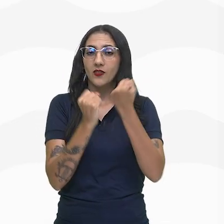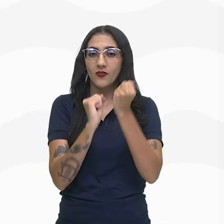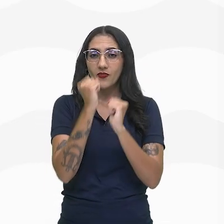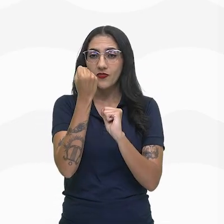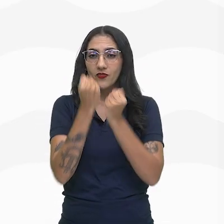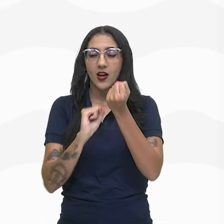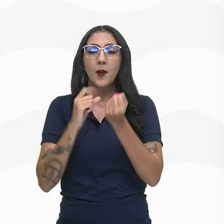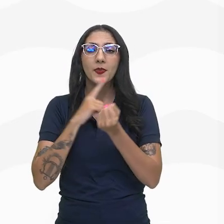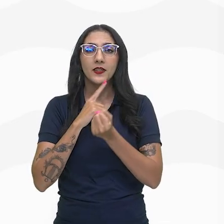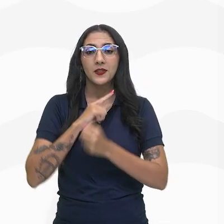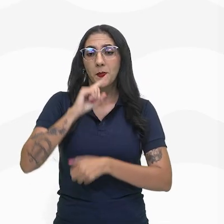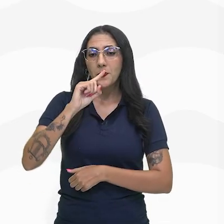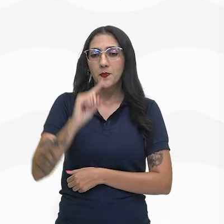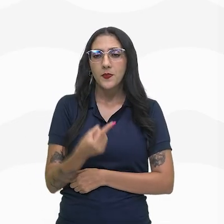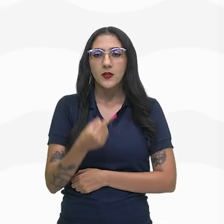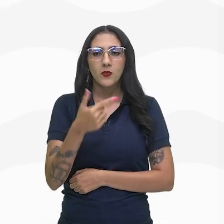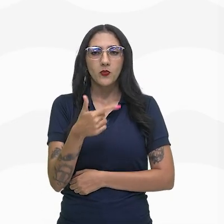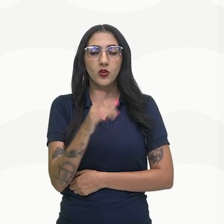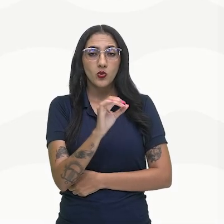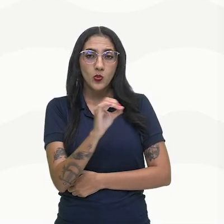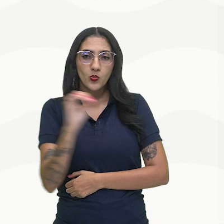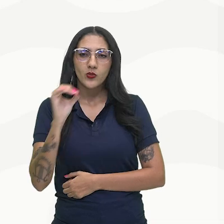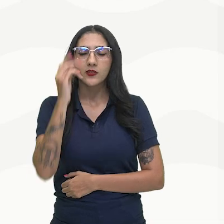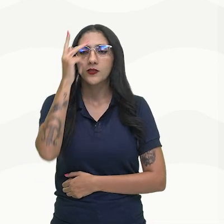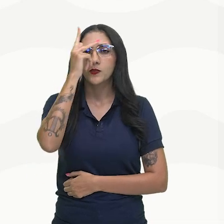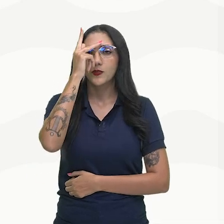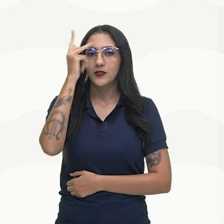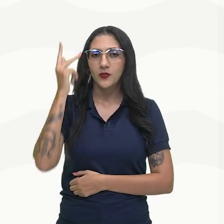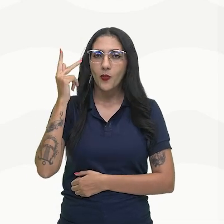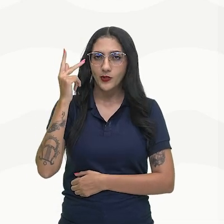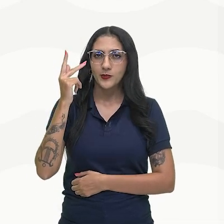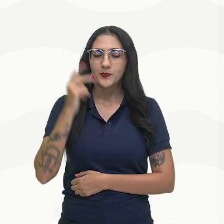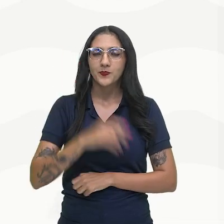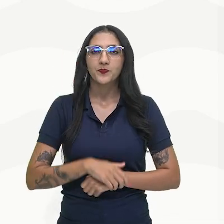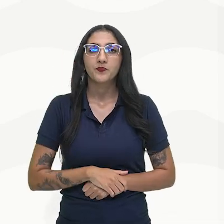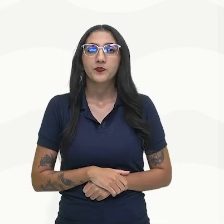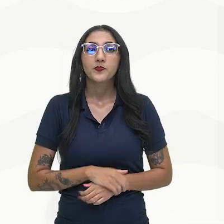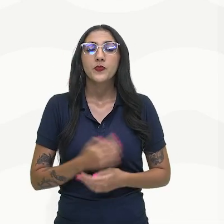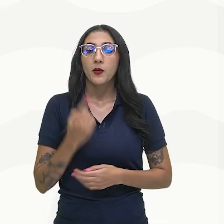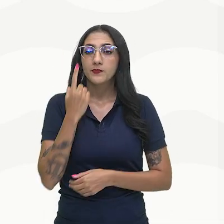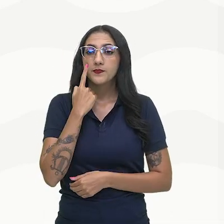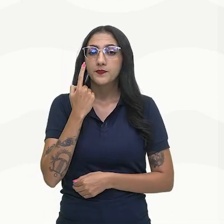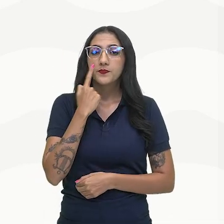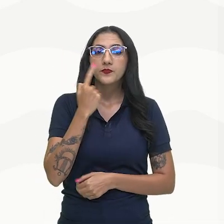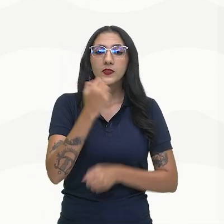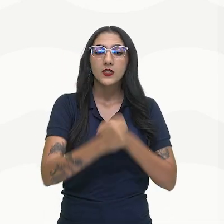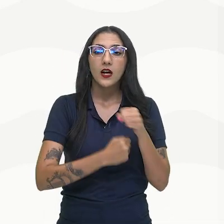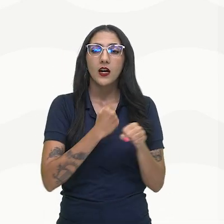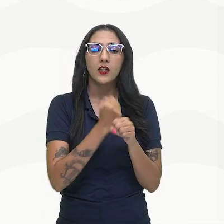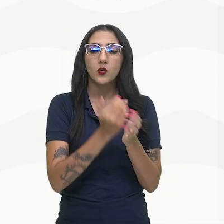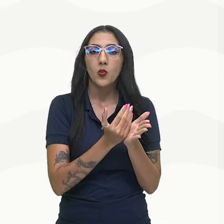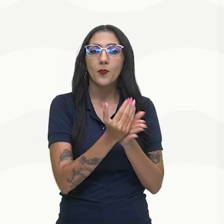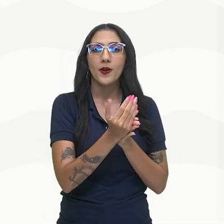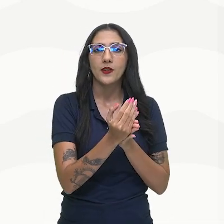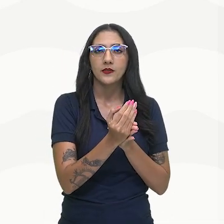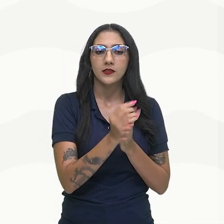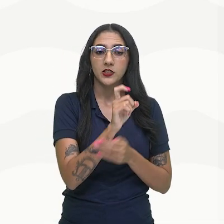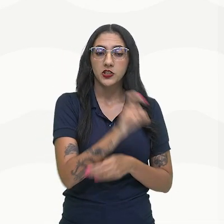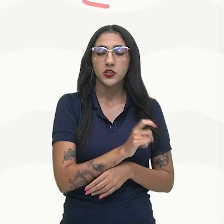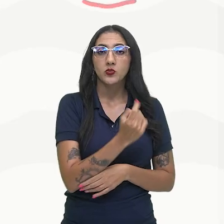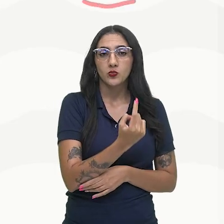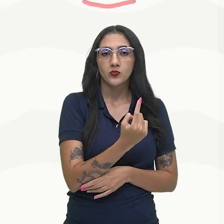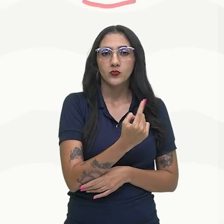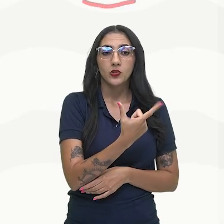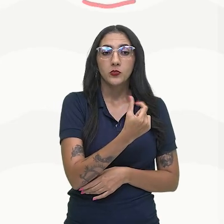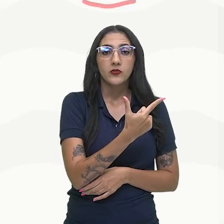1.200 pessoas, tá? Então, ano inicial, 2021, é o X1 e 1.200